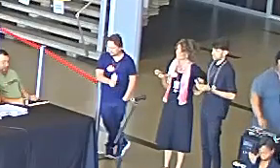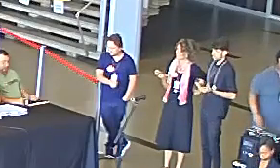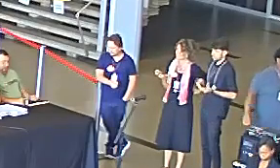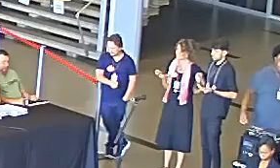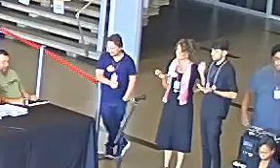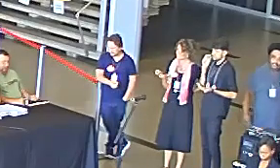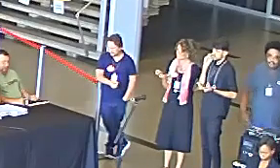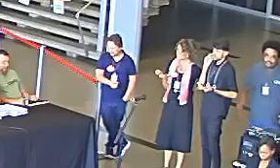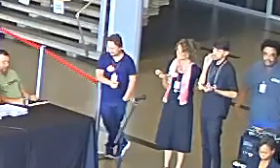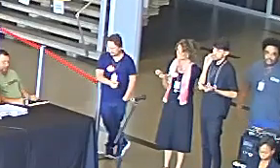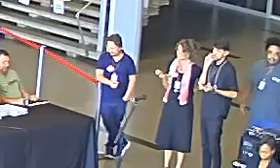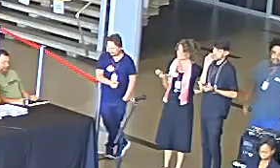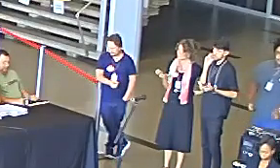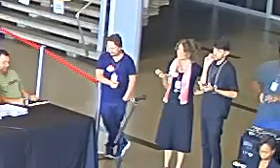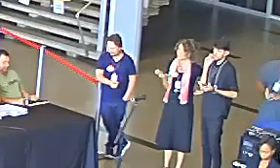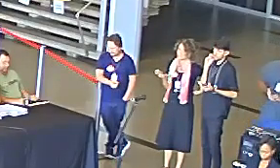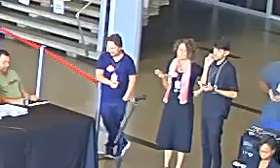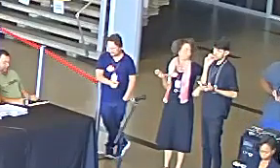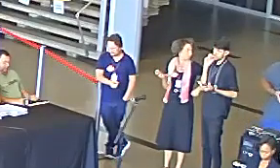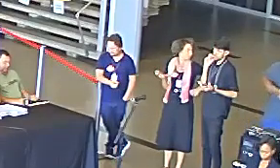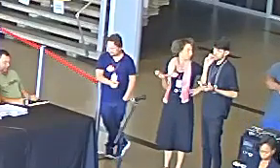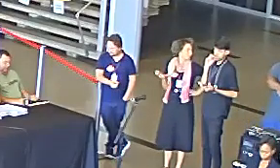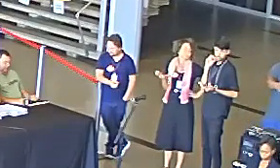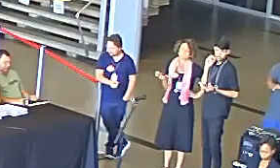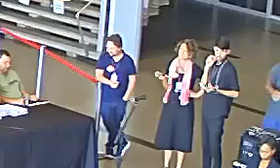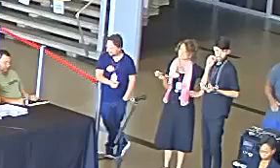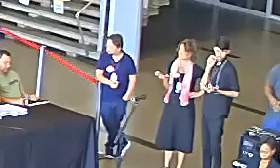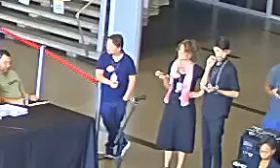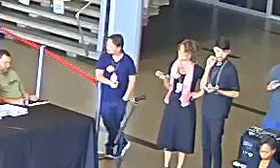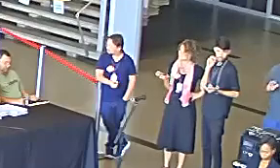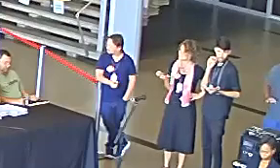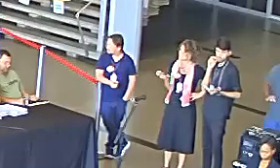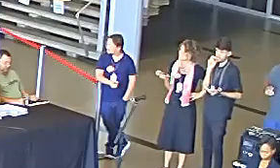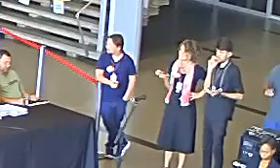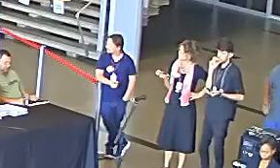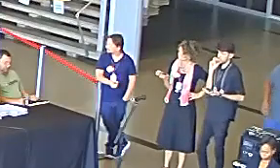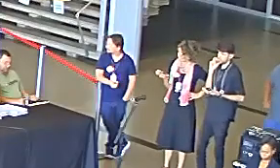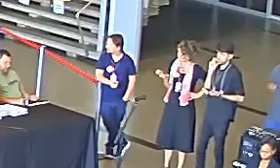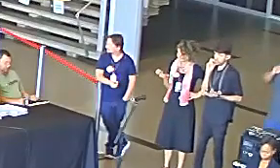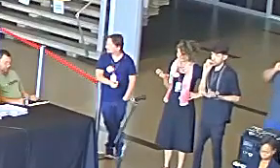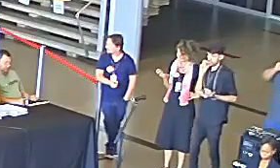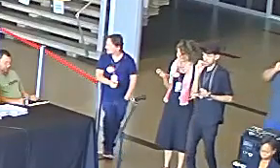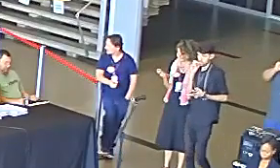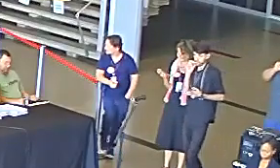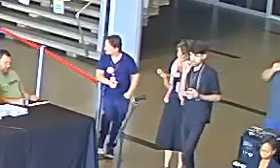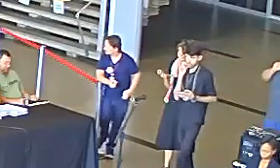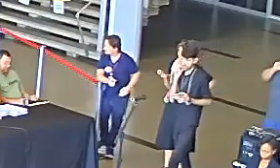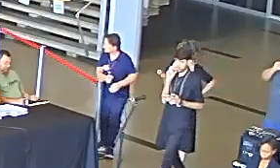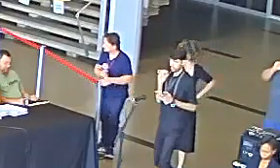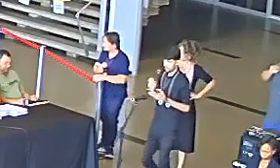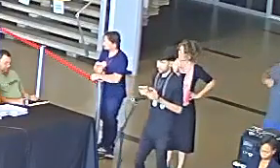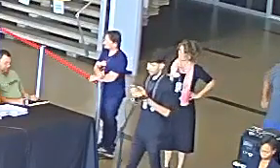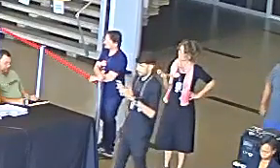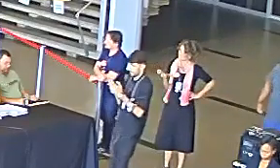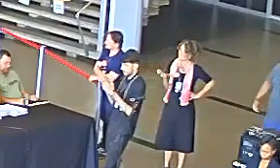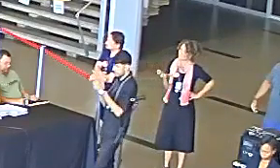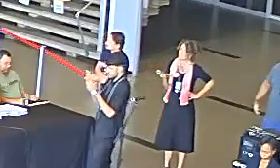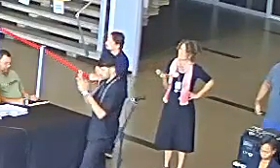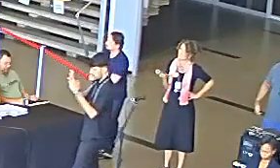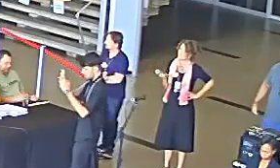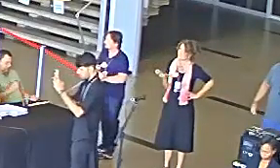organismo uma entidade uma loja você vai lá no PROCON e denuncia ó tá fazendo propaganda enganosa e o